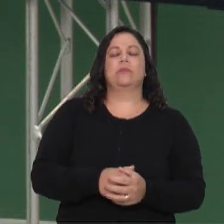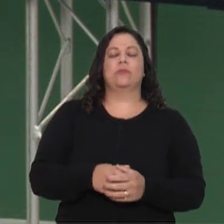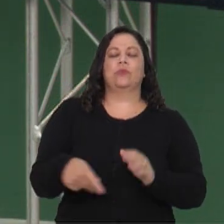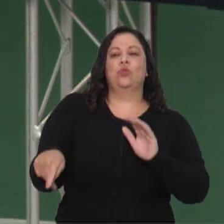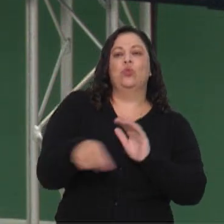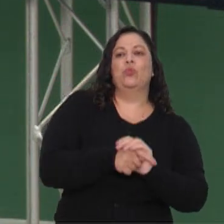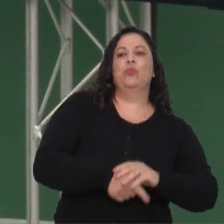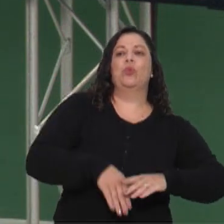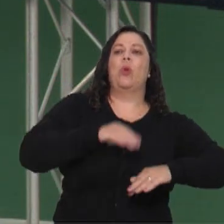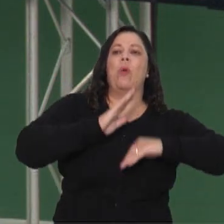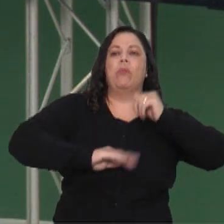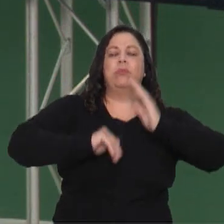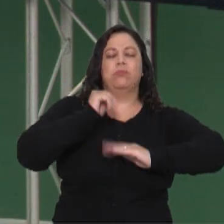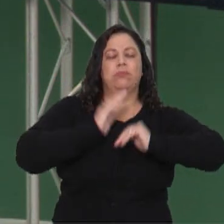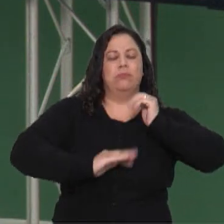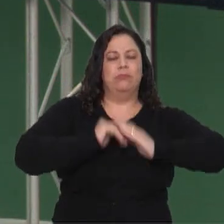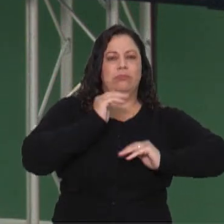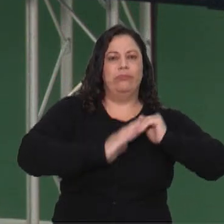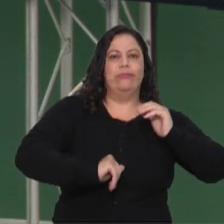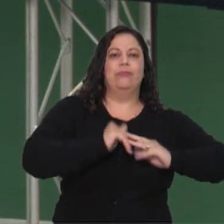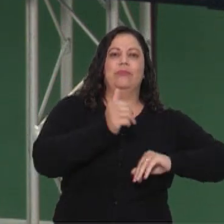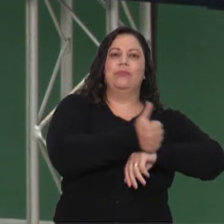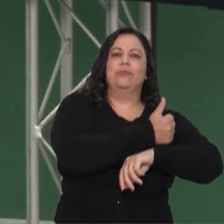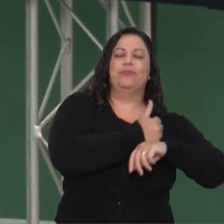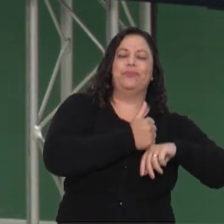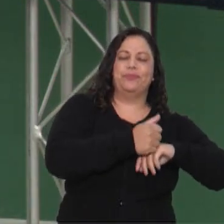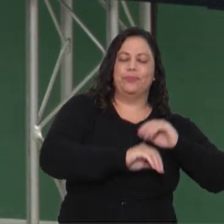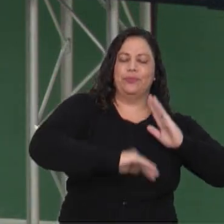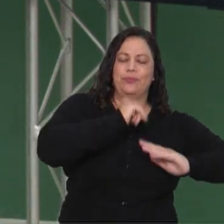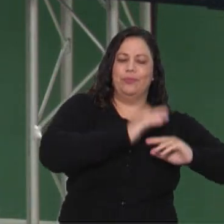real, que seria o carpinteiro, o marceneiro.